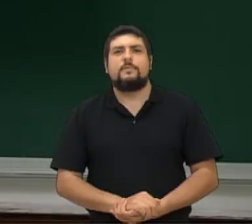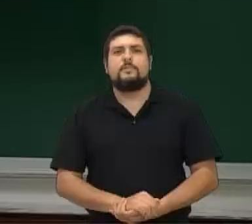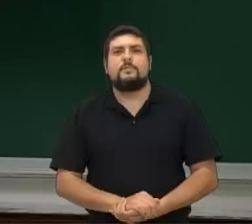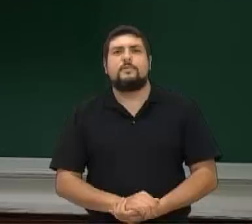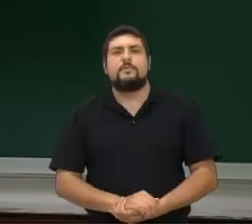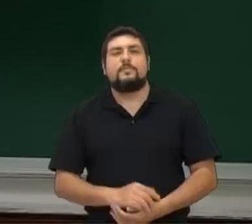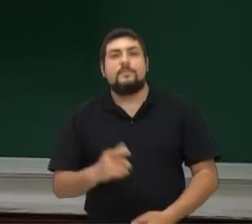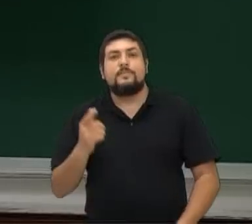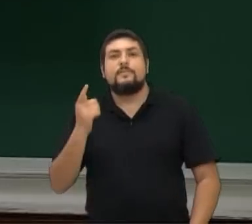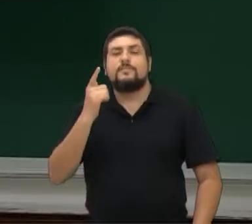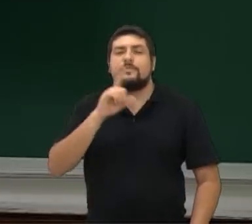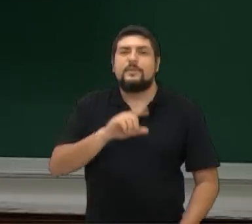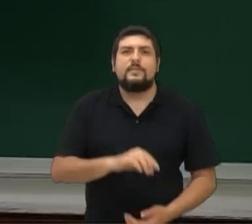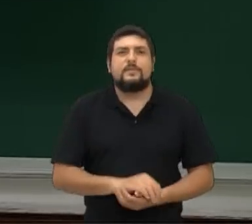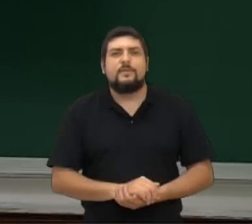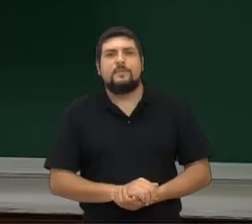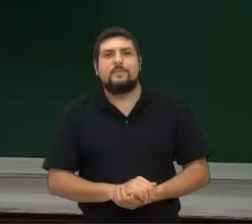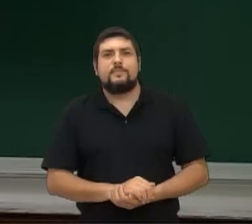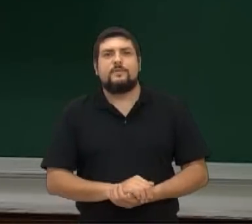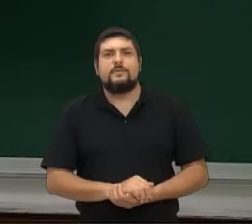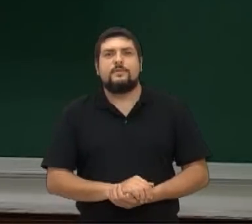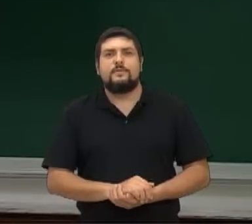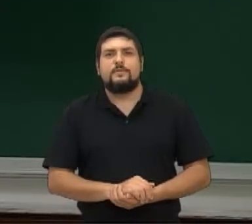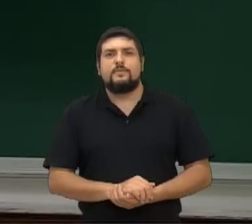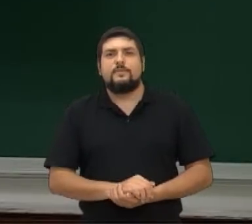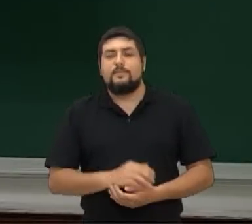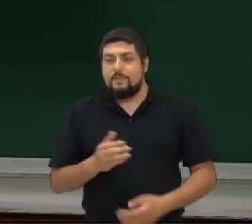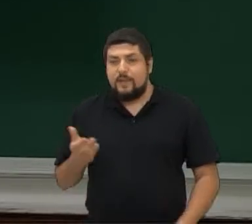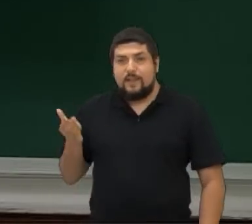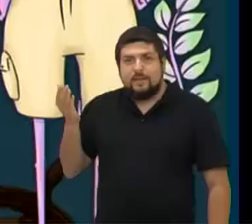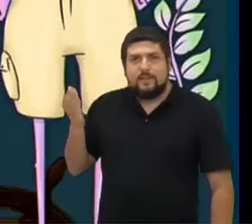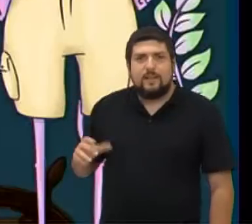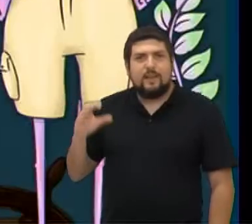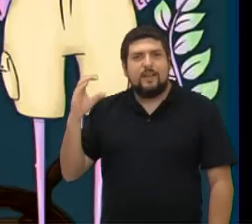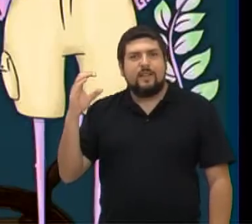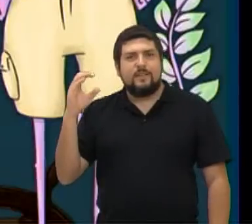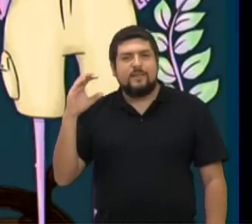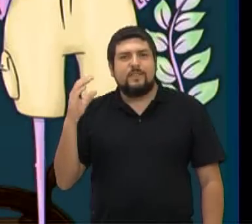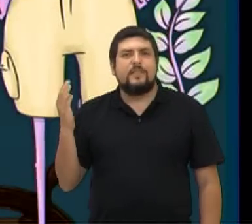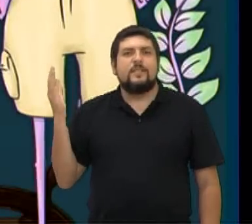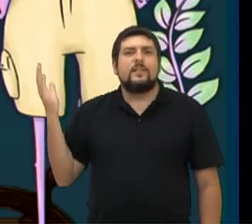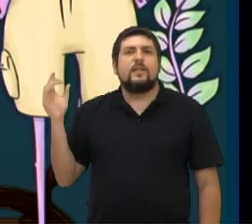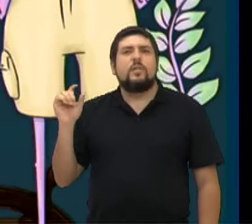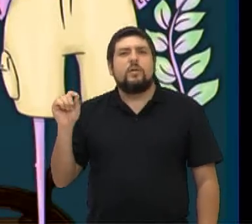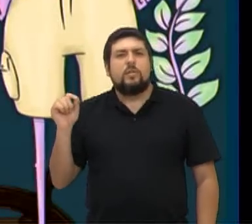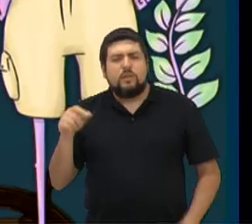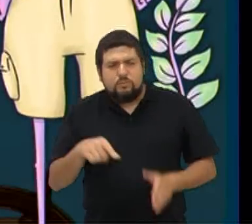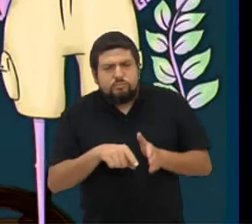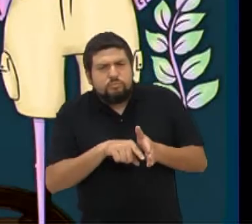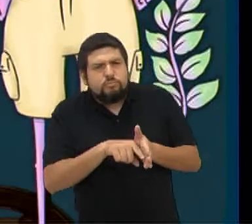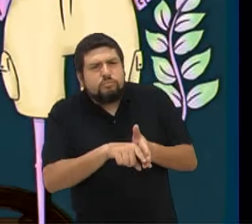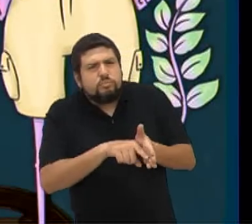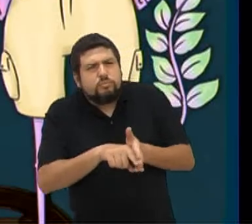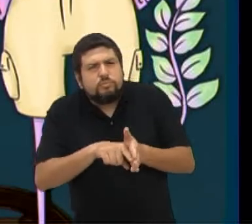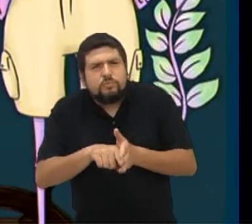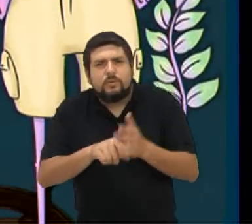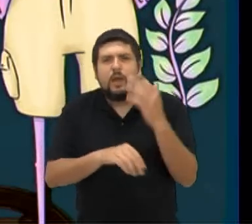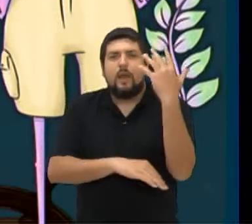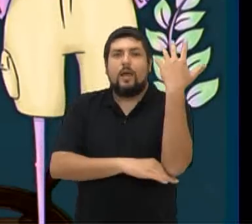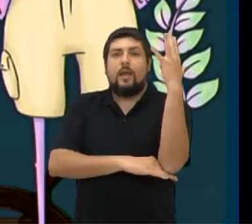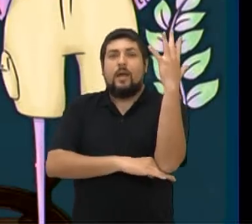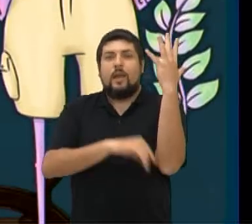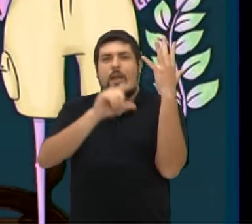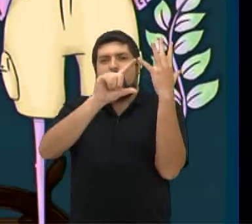Pronto? Então, a nossa cientista aqui, ela trabalha com plantas, né? Com folhas, ok? Ela